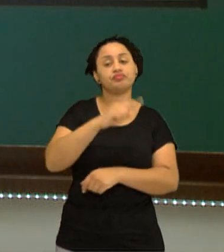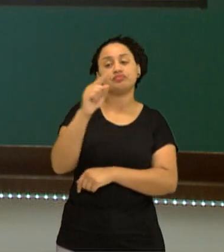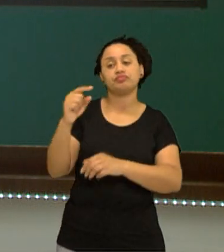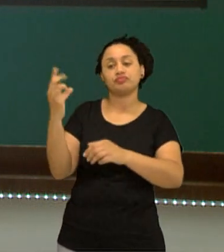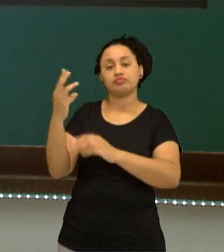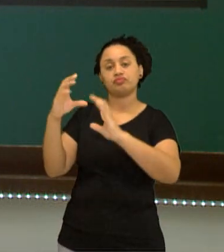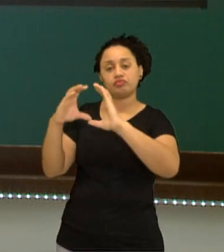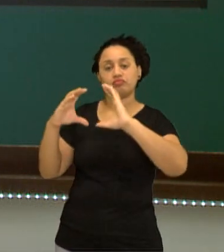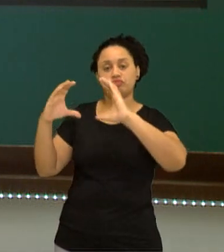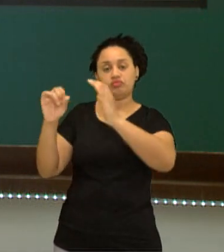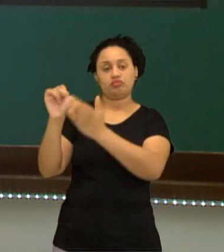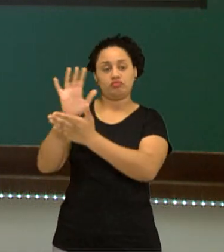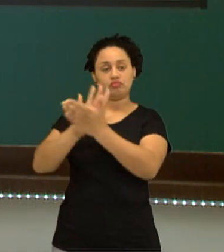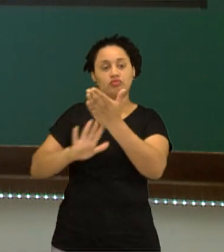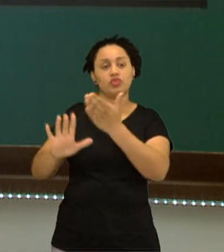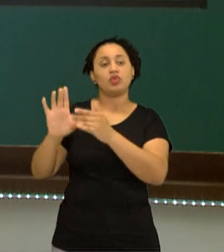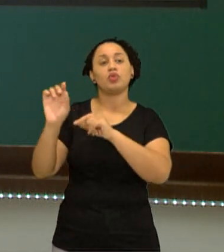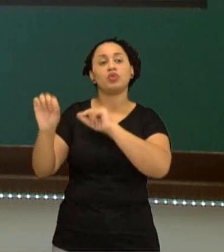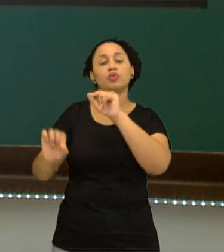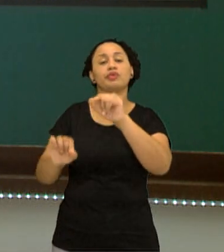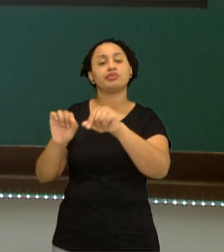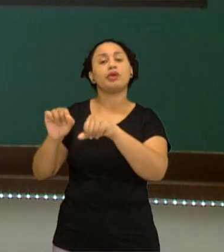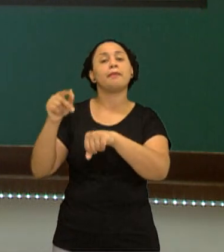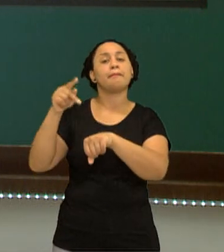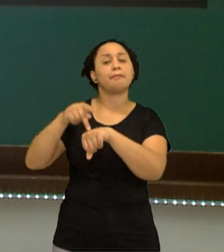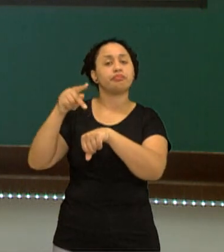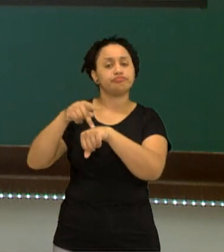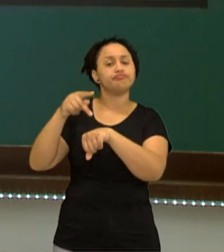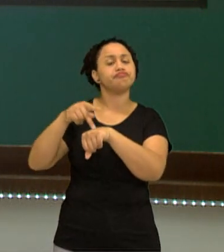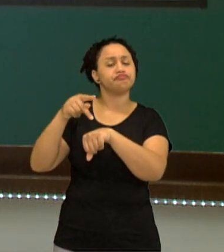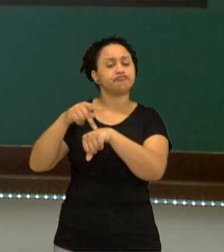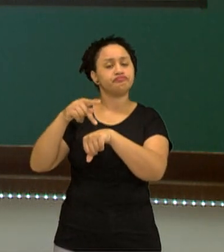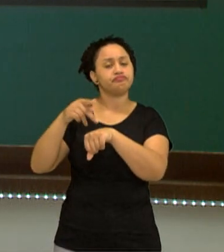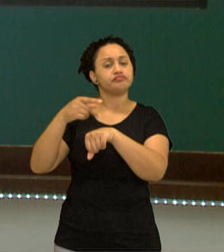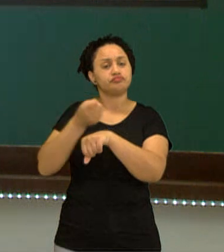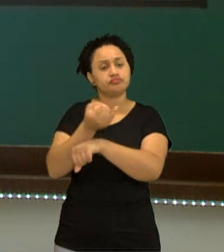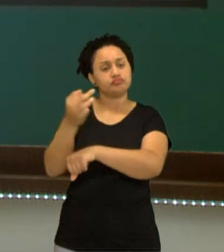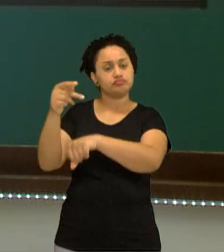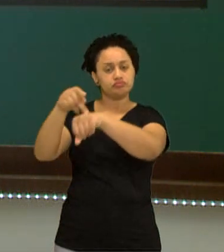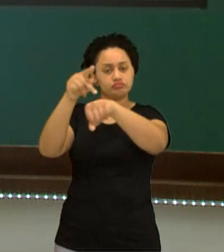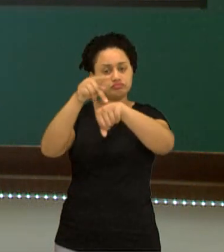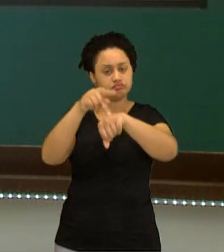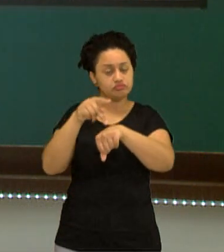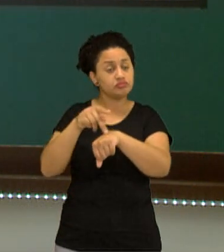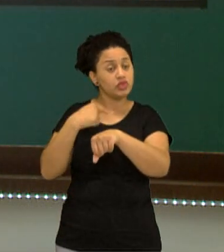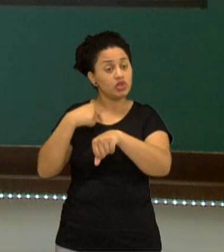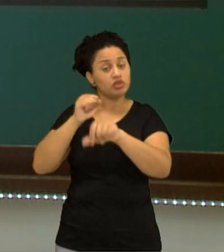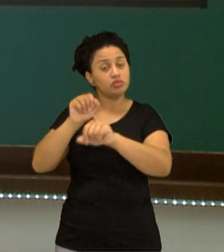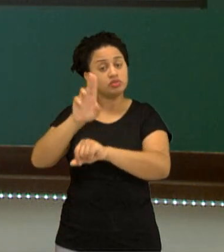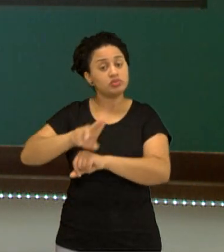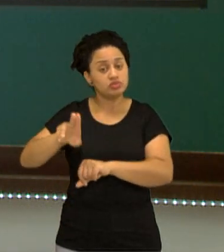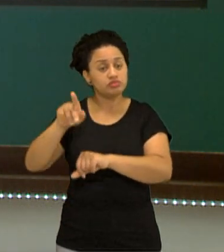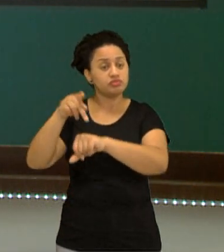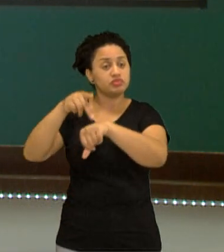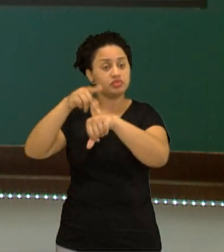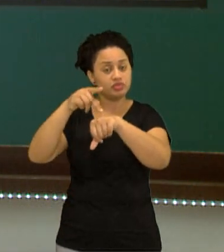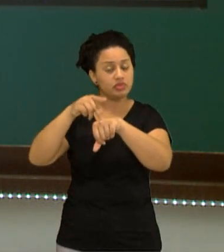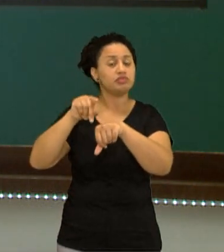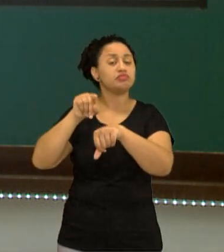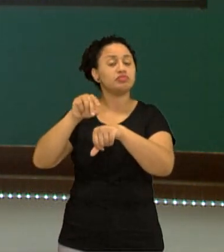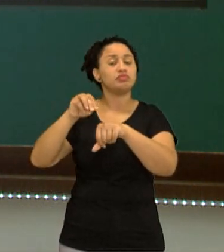última imagem, lá da direita, nós temos o quê? Rochas. E nós podemos utilizar essas rochas,